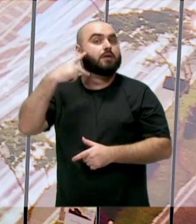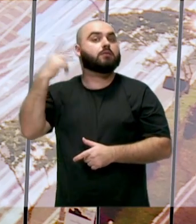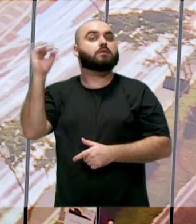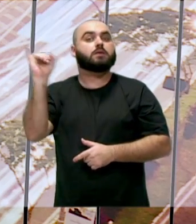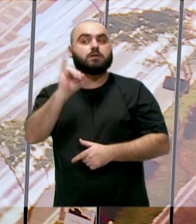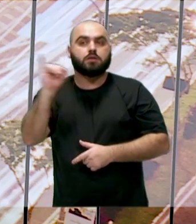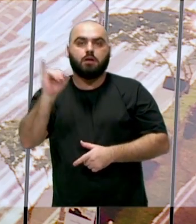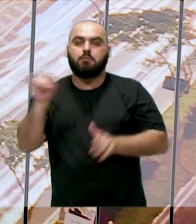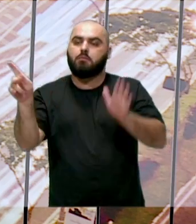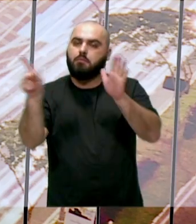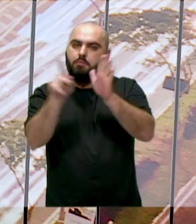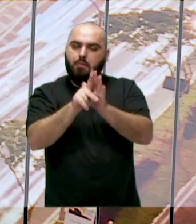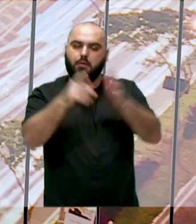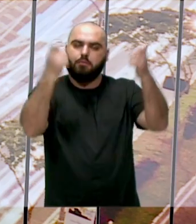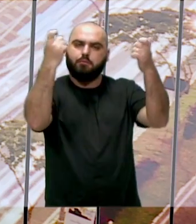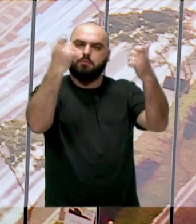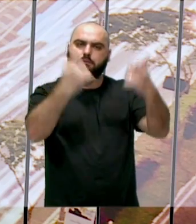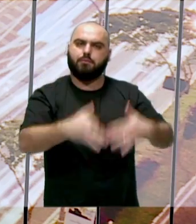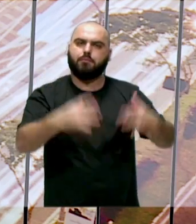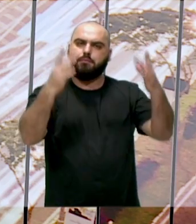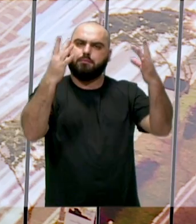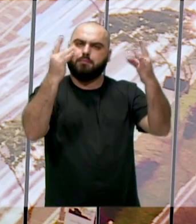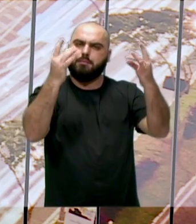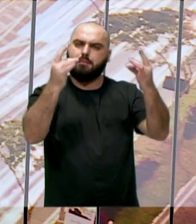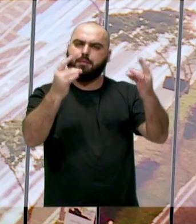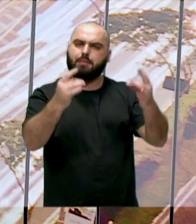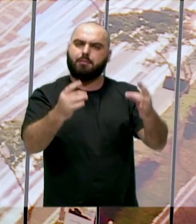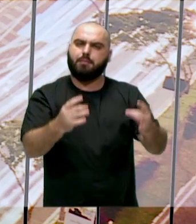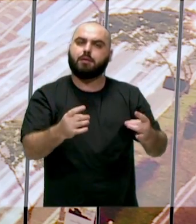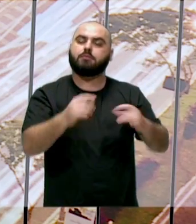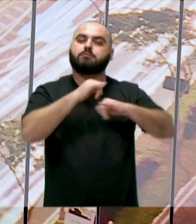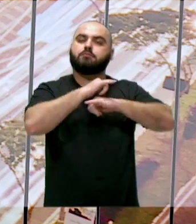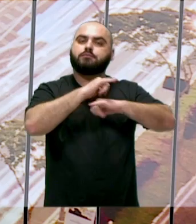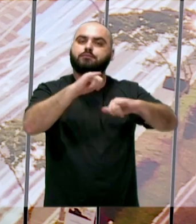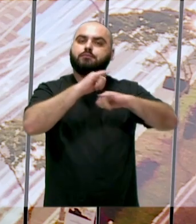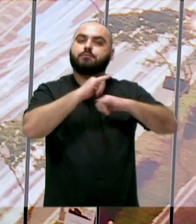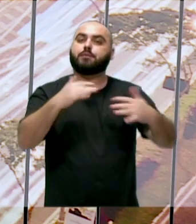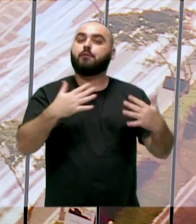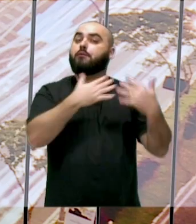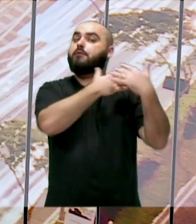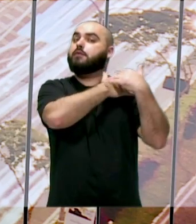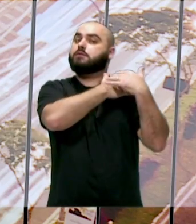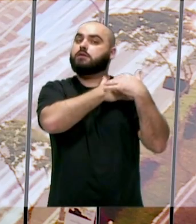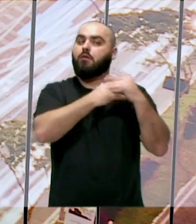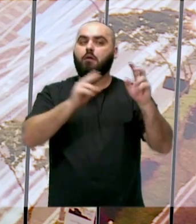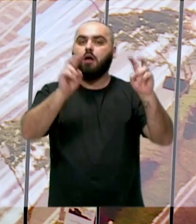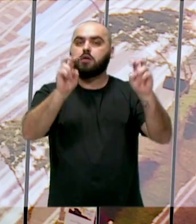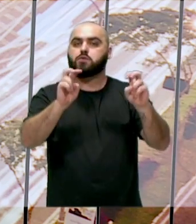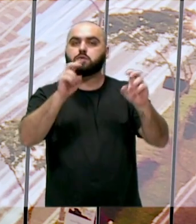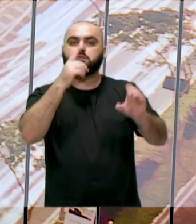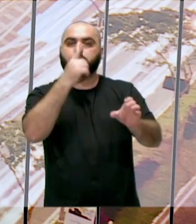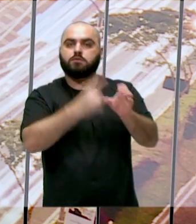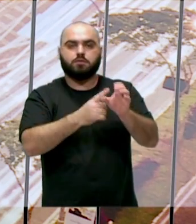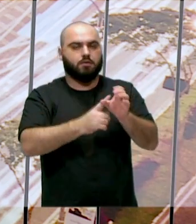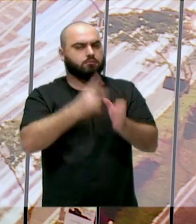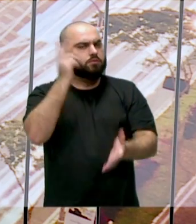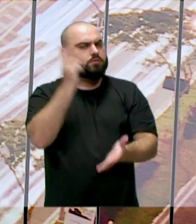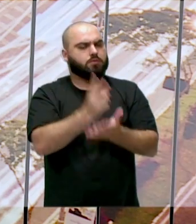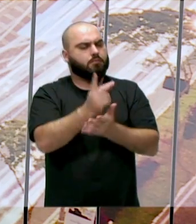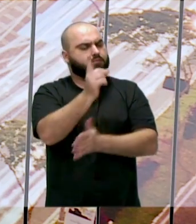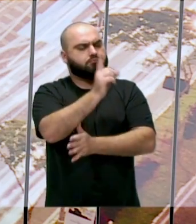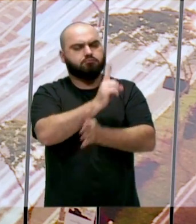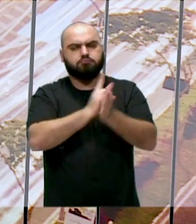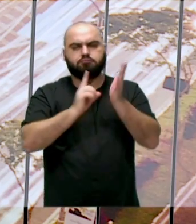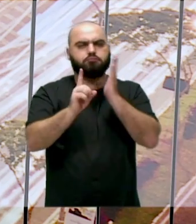exporem suas pautas legislativas e comentarem os principais assuntos da cidade, sempre com